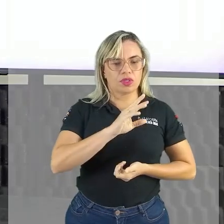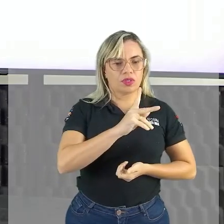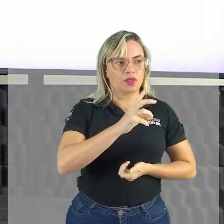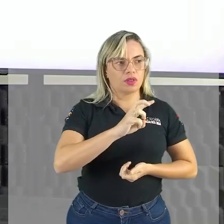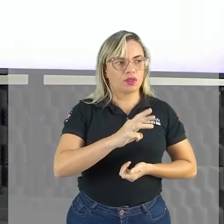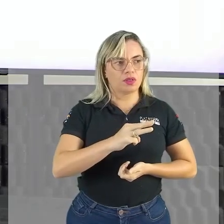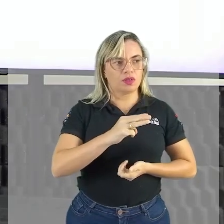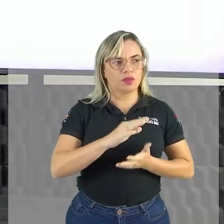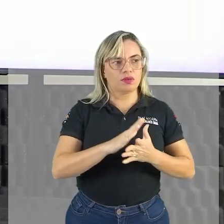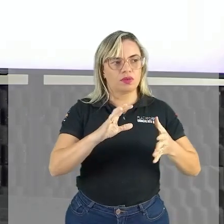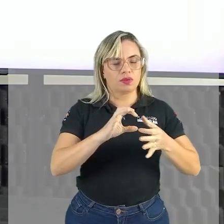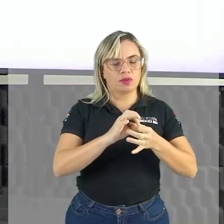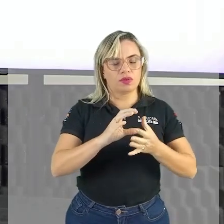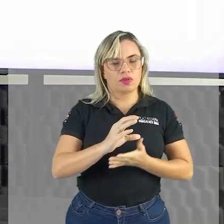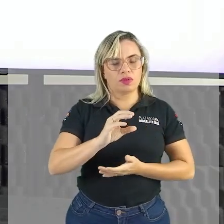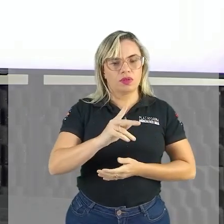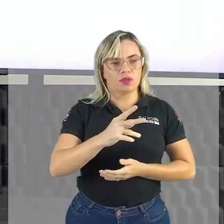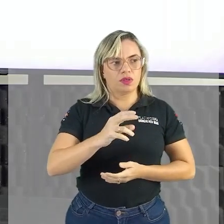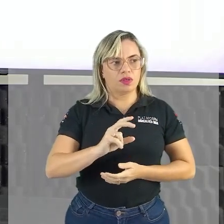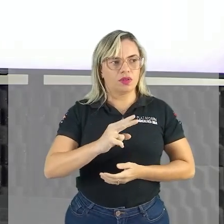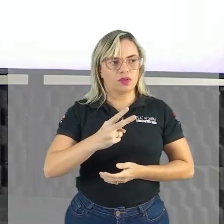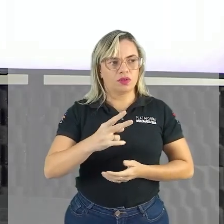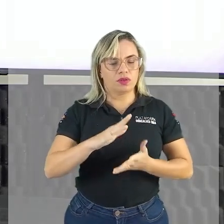Está aqui um álcool.